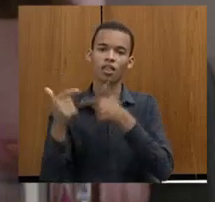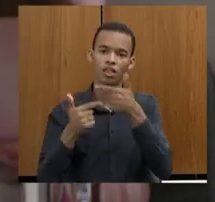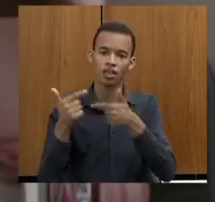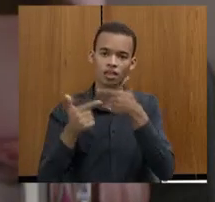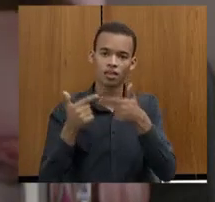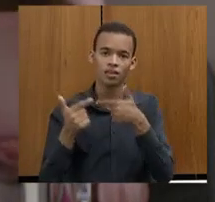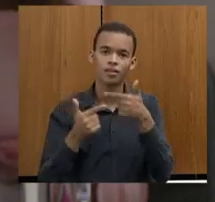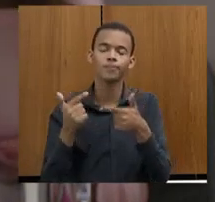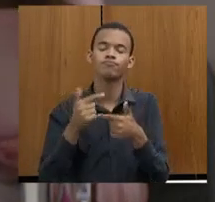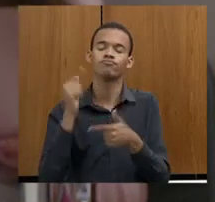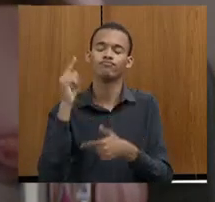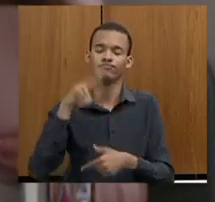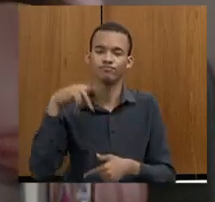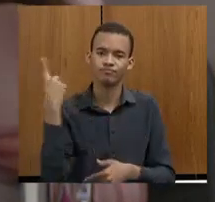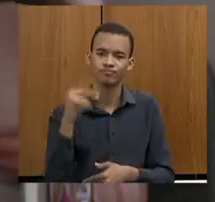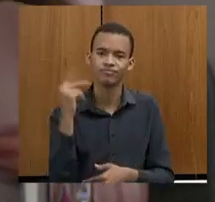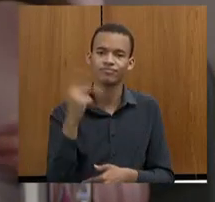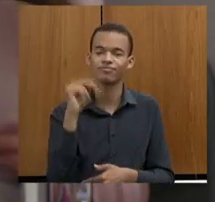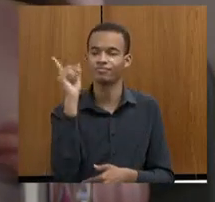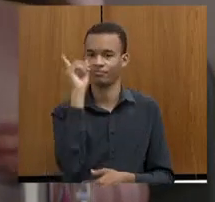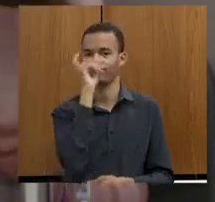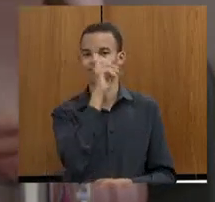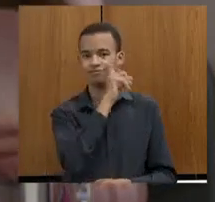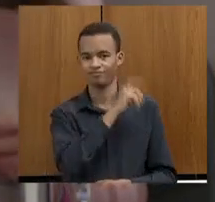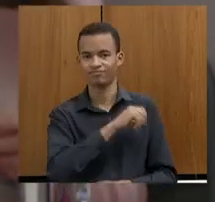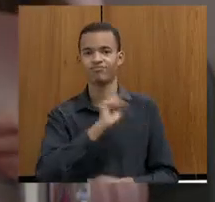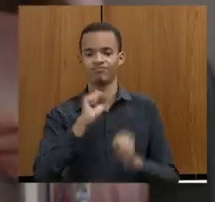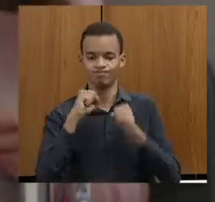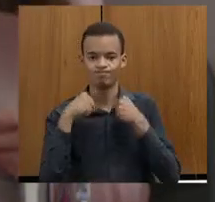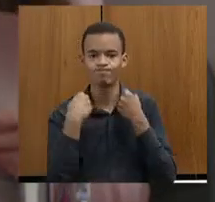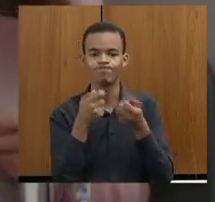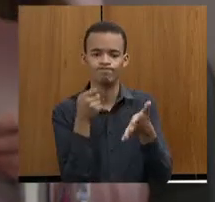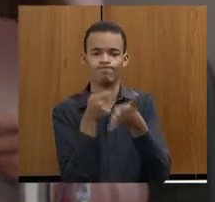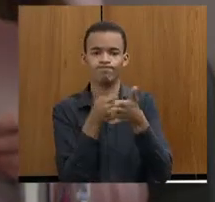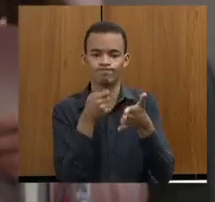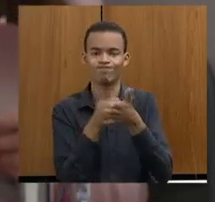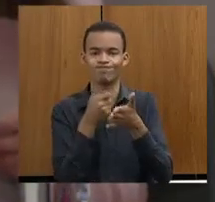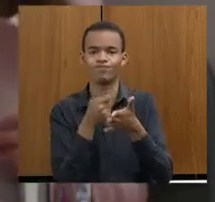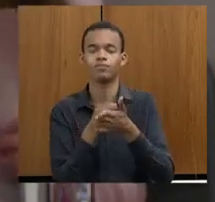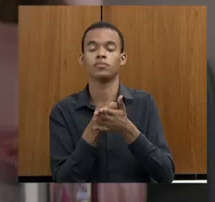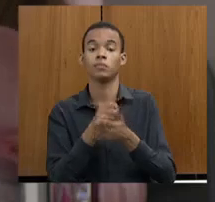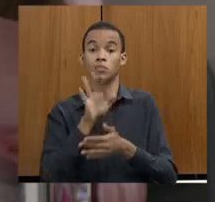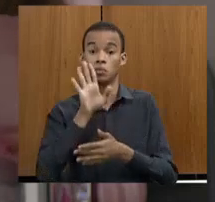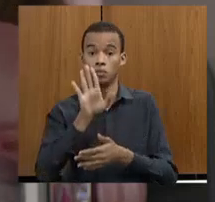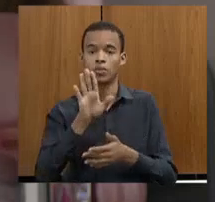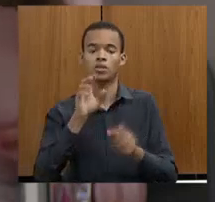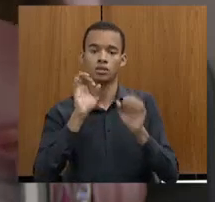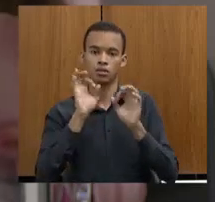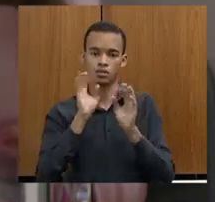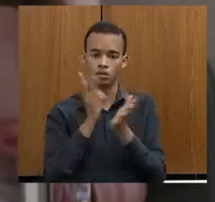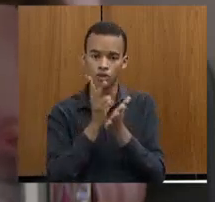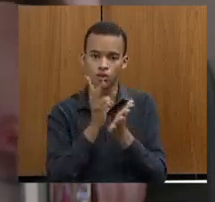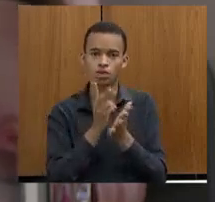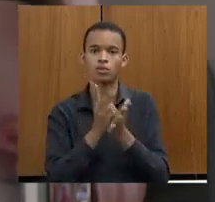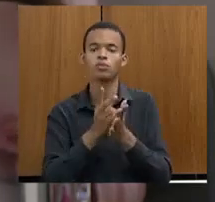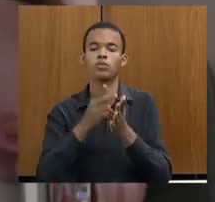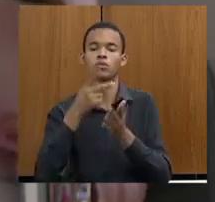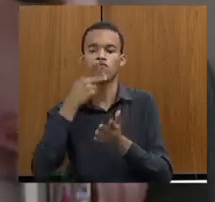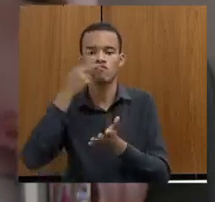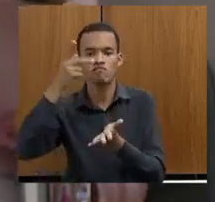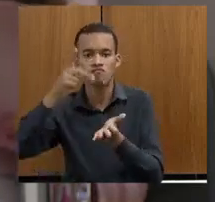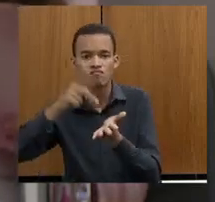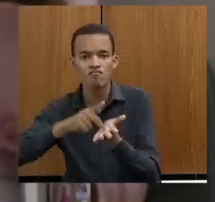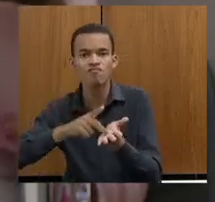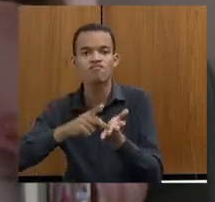altivez e transparência defendendo com muita integridade as pautas do nosso Governador Romeu Zema as fotos do nosso